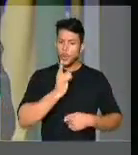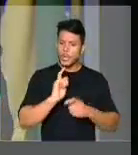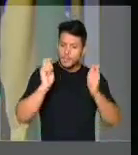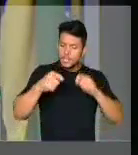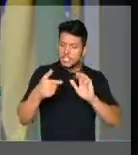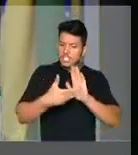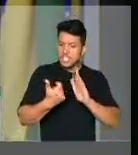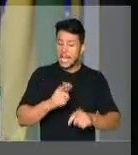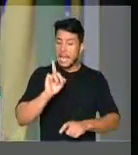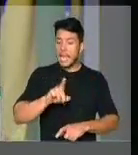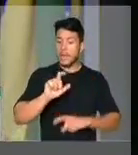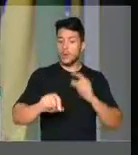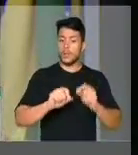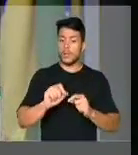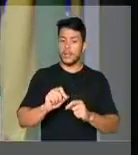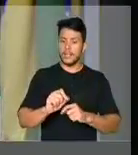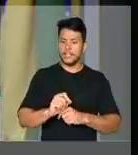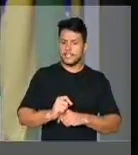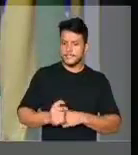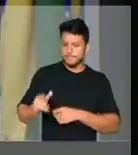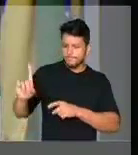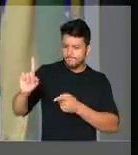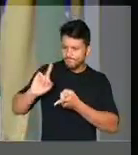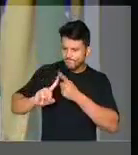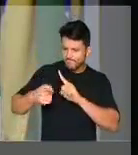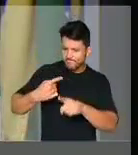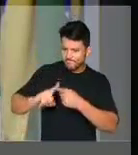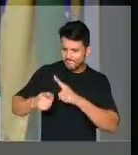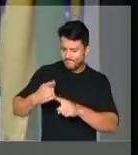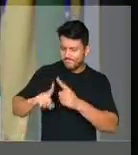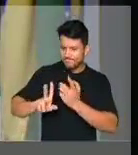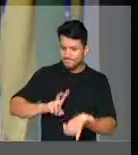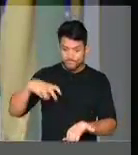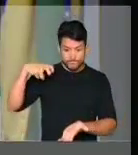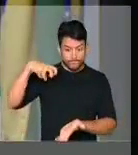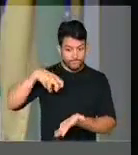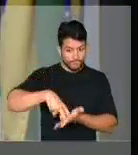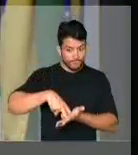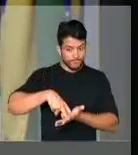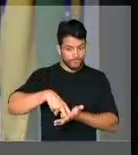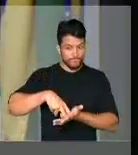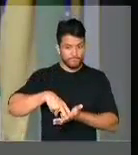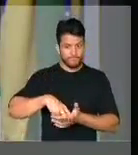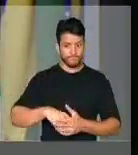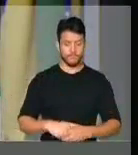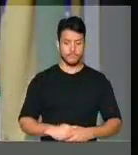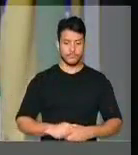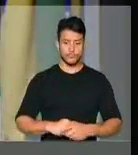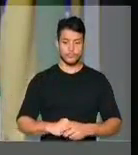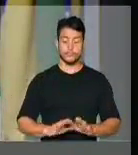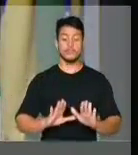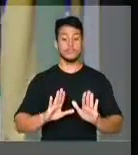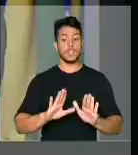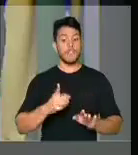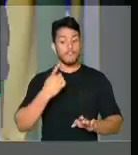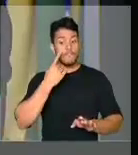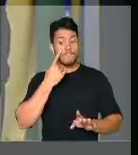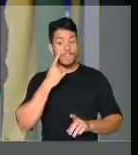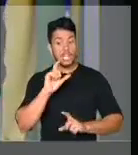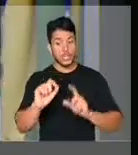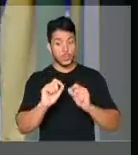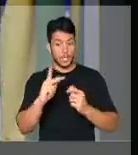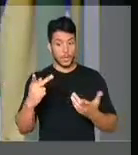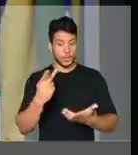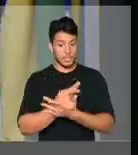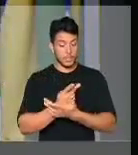da disputa política foi armando uma condenação de última hora. A média, meu presidente